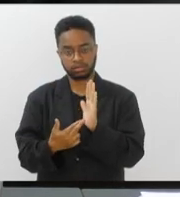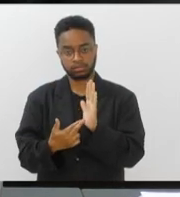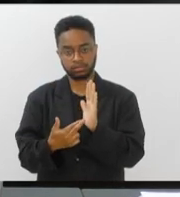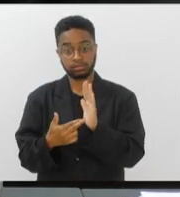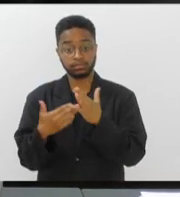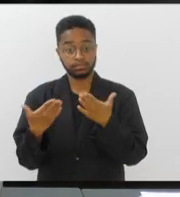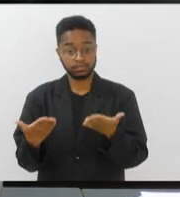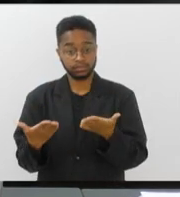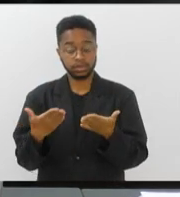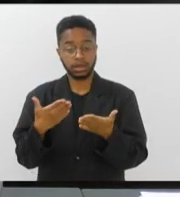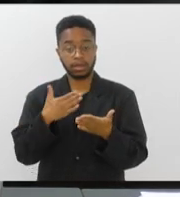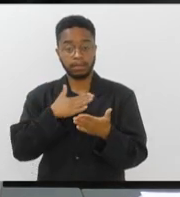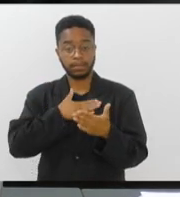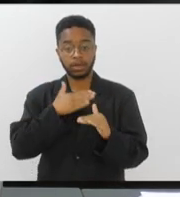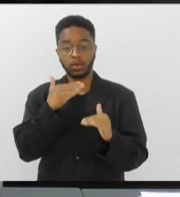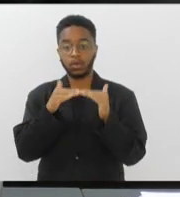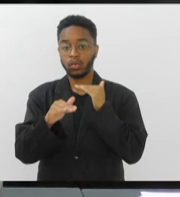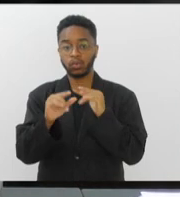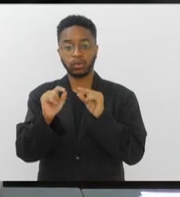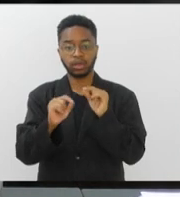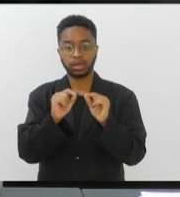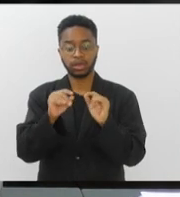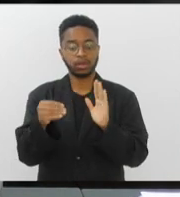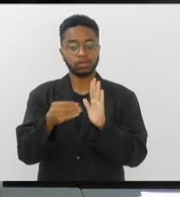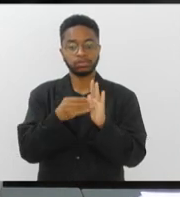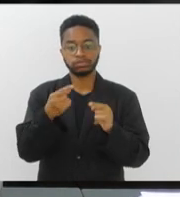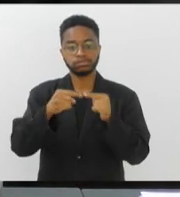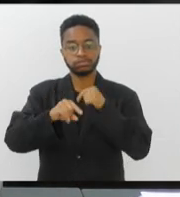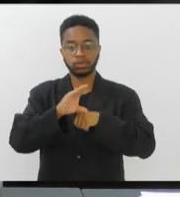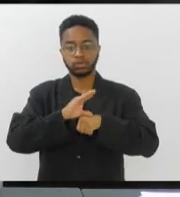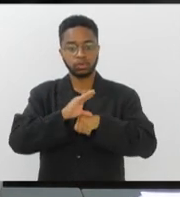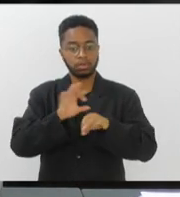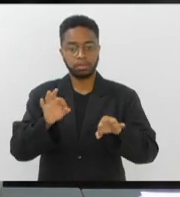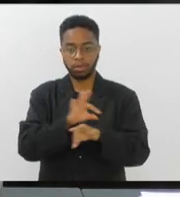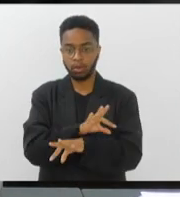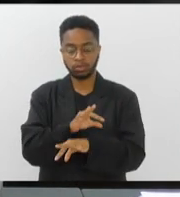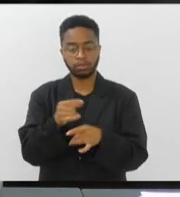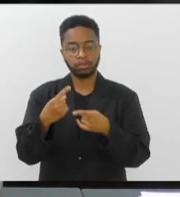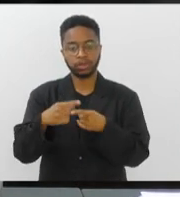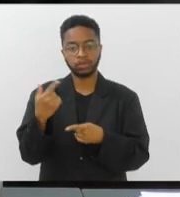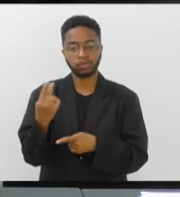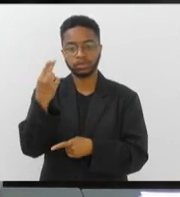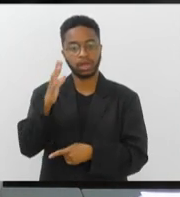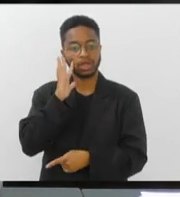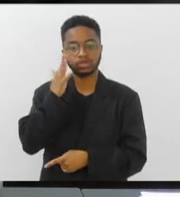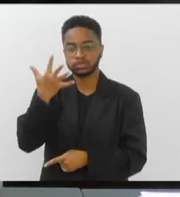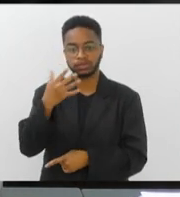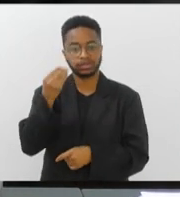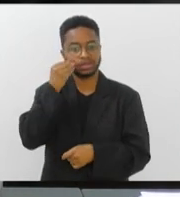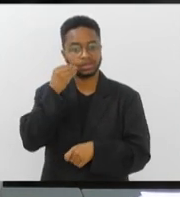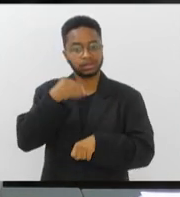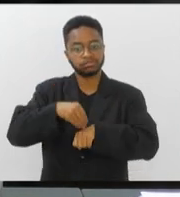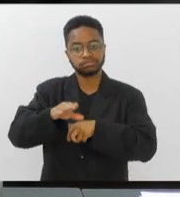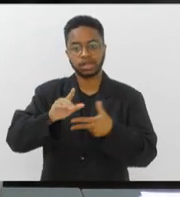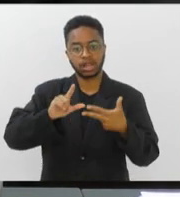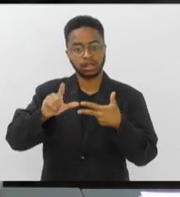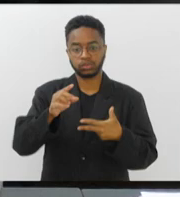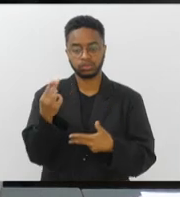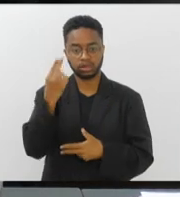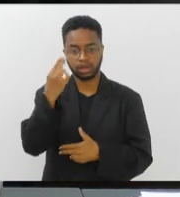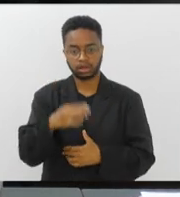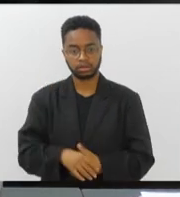Então, a minha divergência seria pela inconstitucionalidade pura. Não há como resolver pela TIL. Entendeu, presidente?